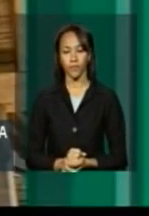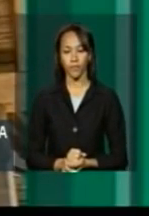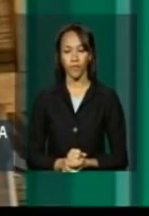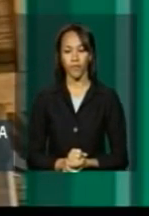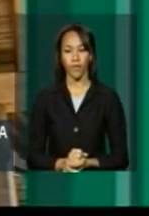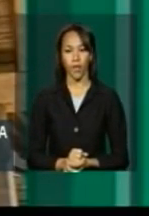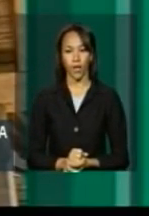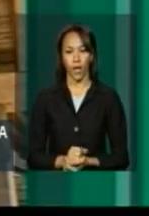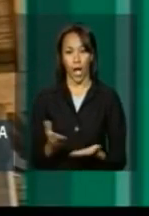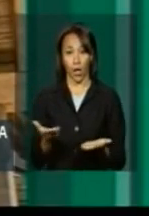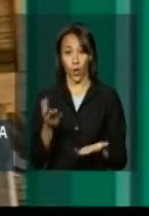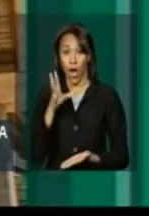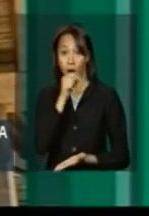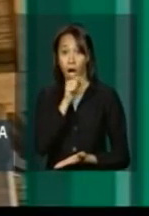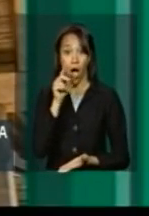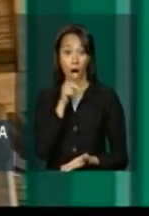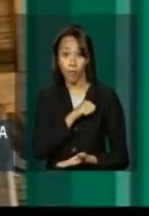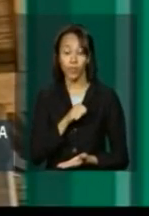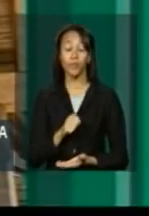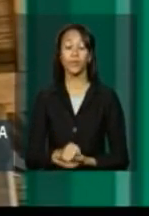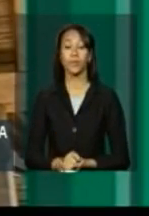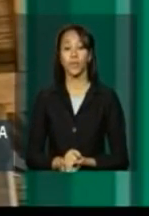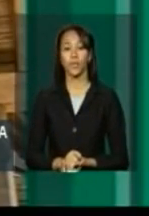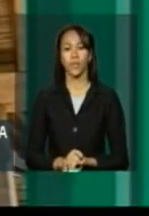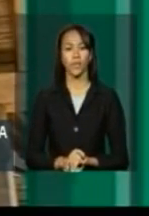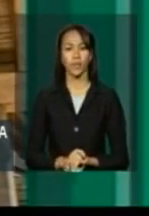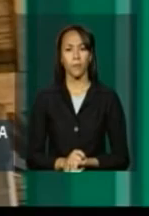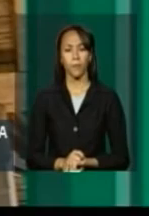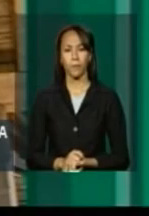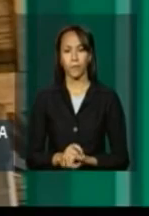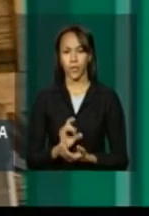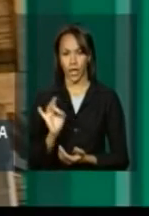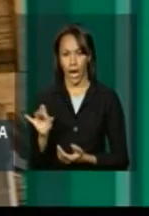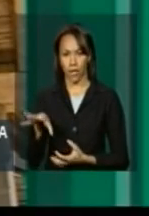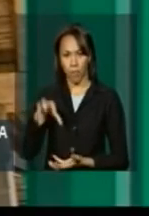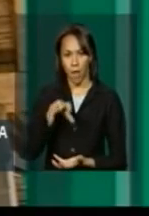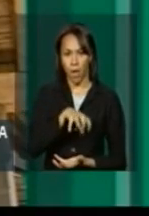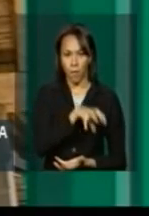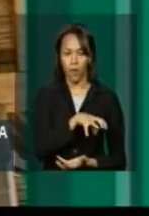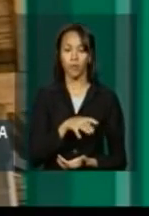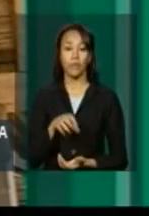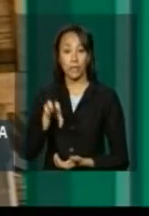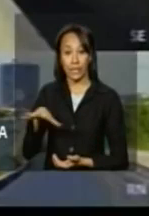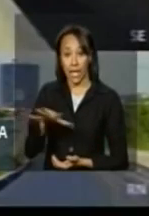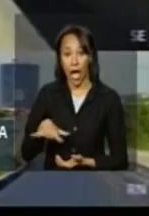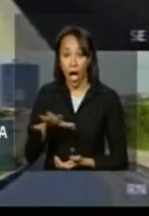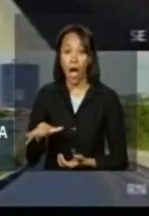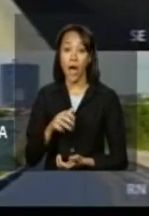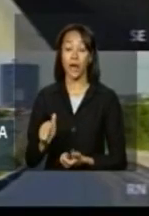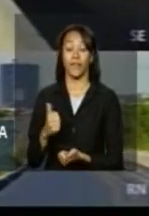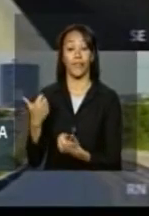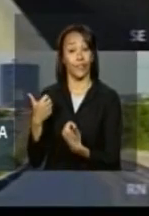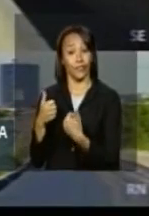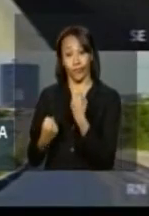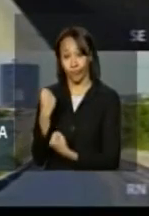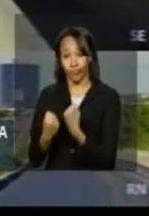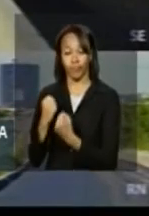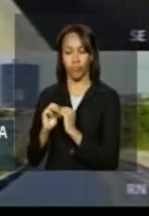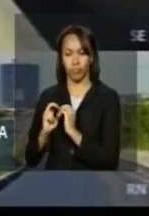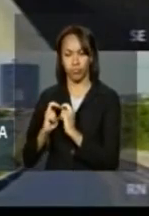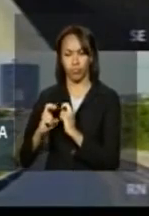Então, agora, muito rapidamente, o destaque de cada um dos eixos. Na área de transportes, em